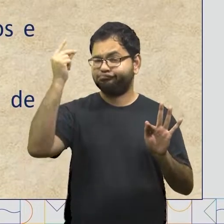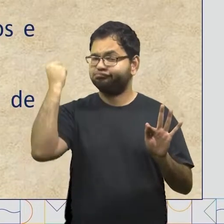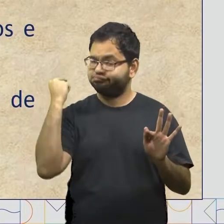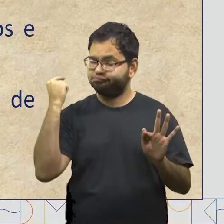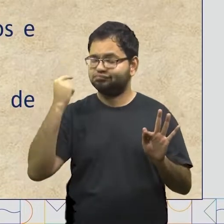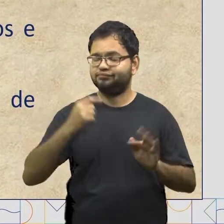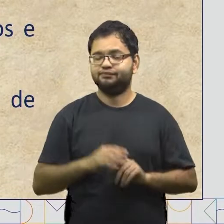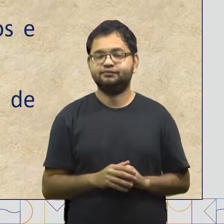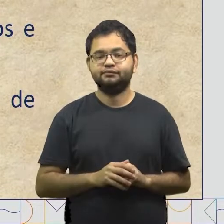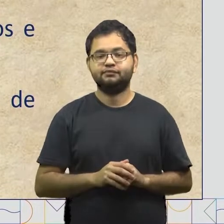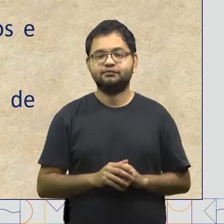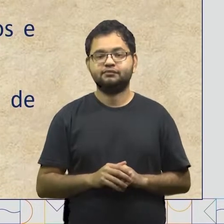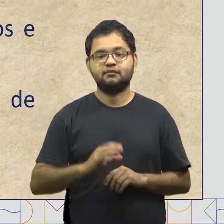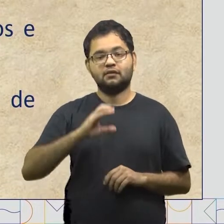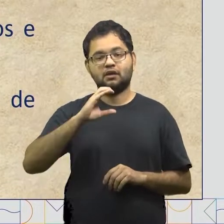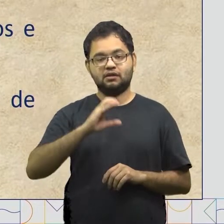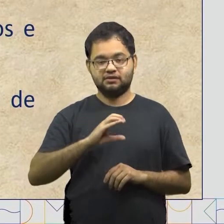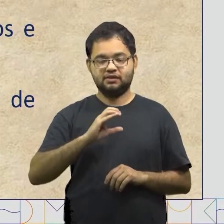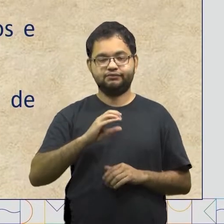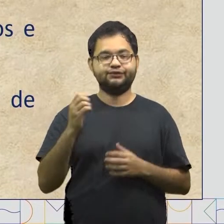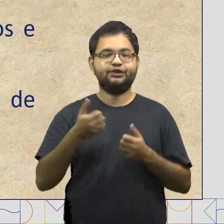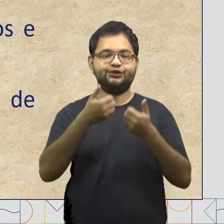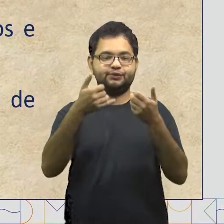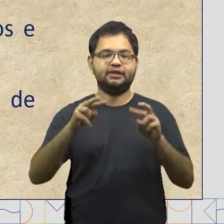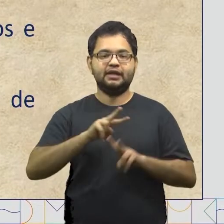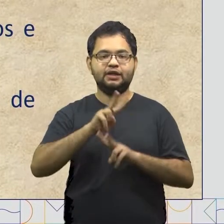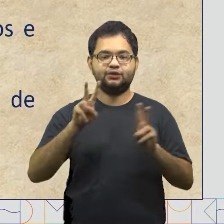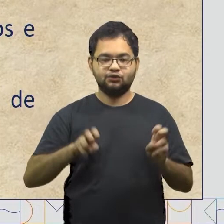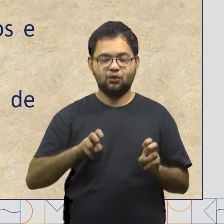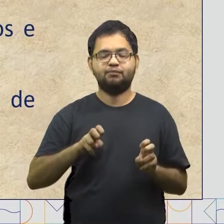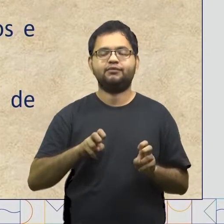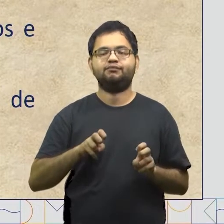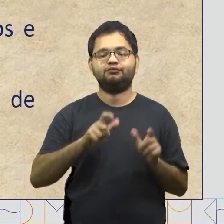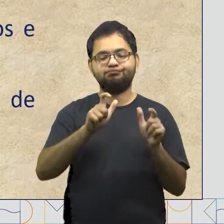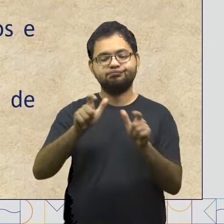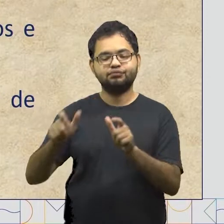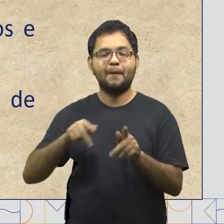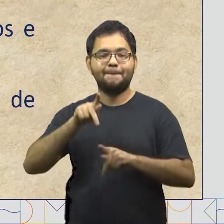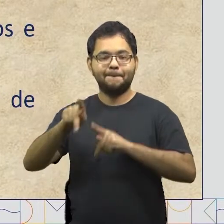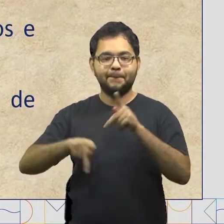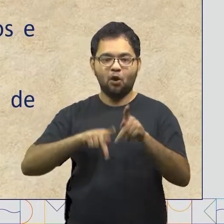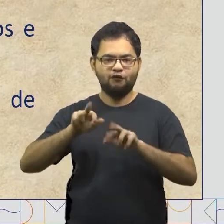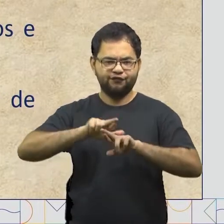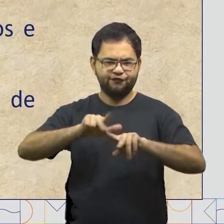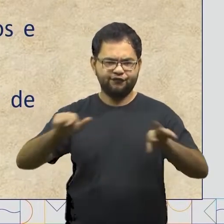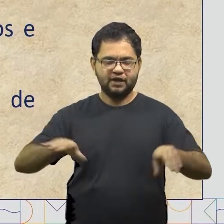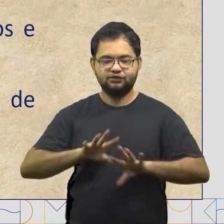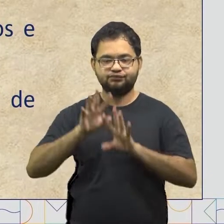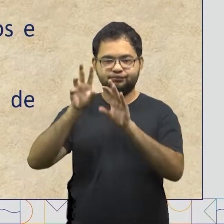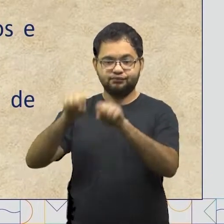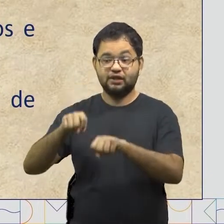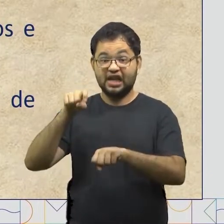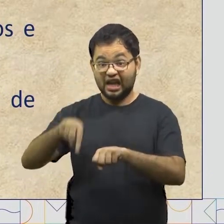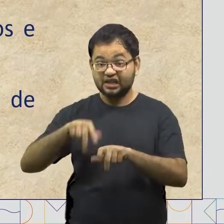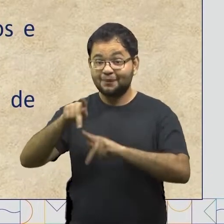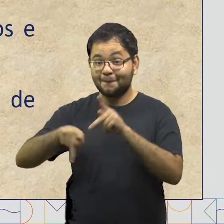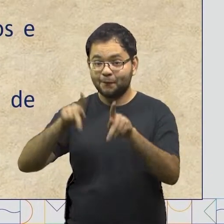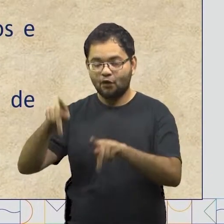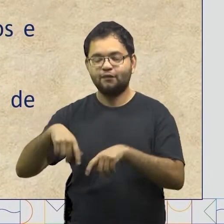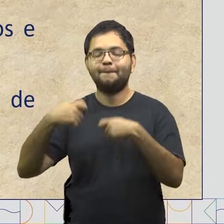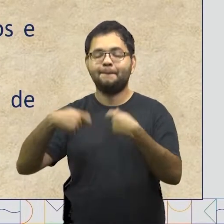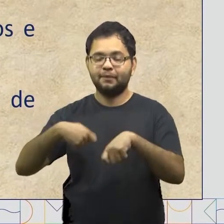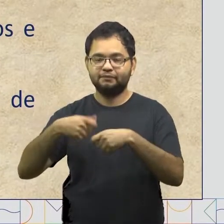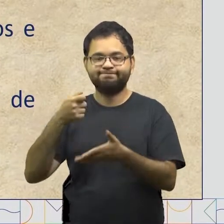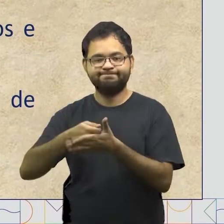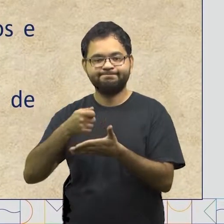antiga do que isso alternativa a ser explana sobre a conquista de diversos povos e que eles de a ver a